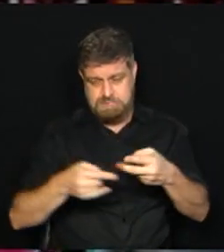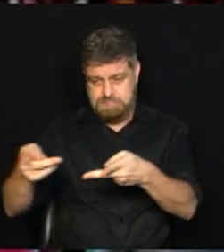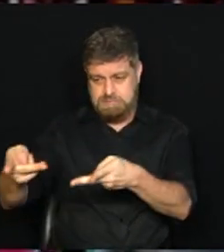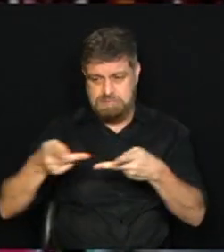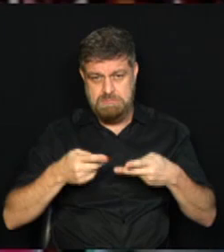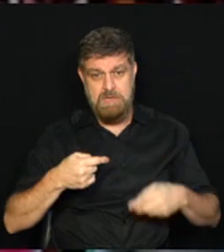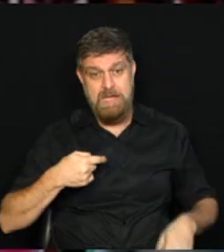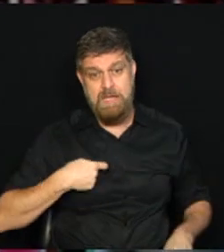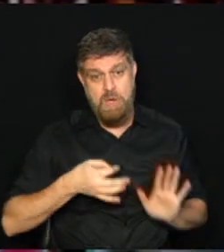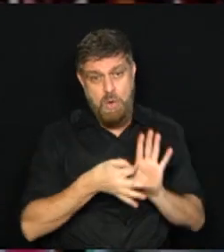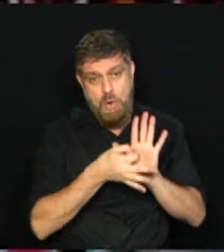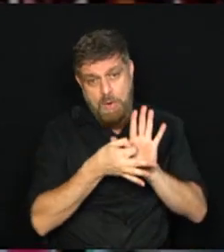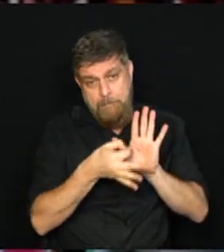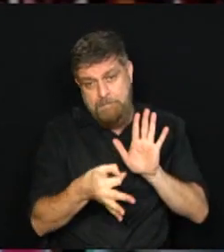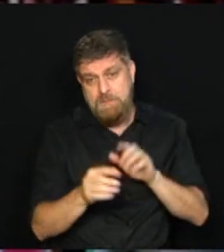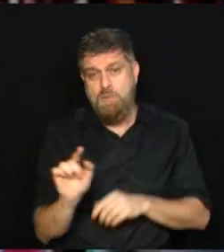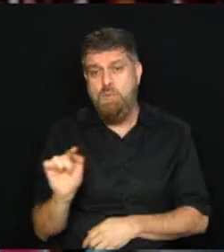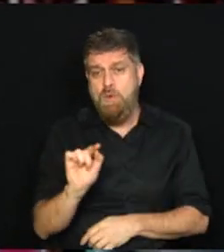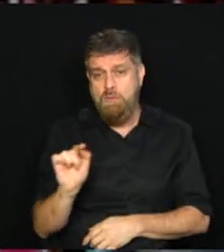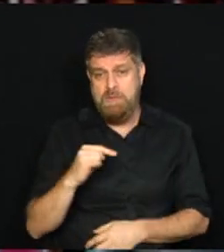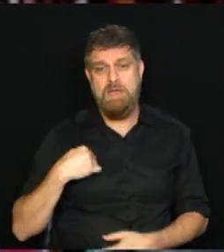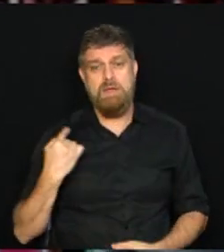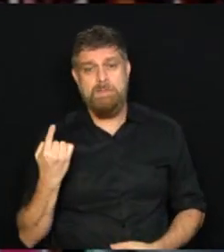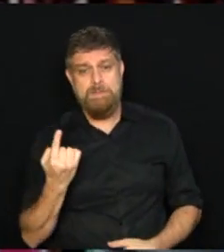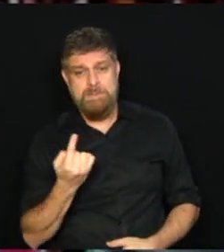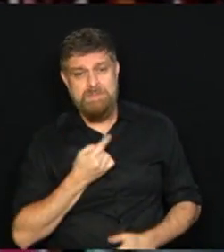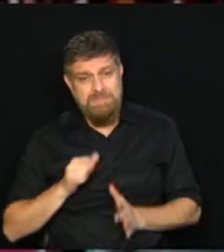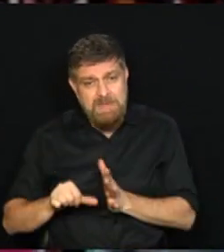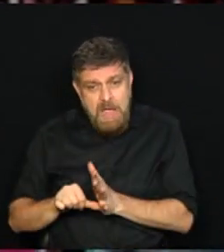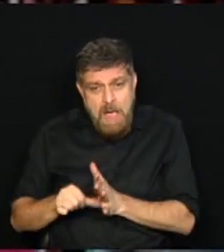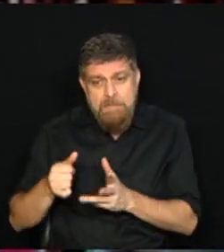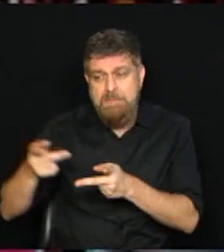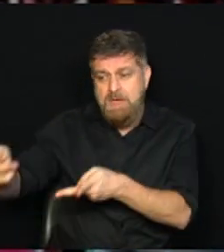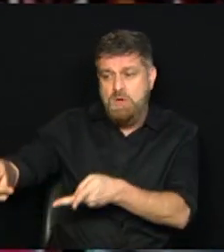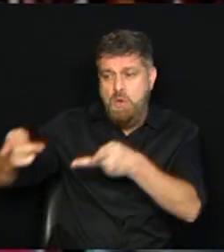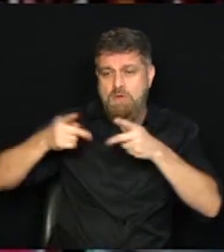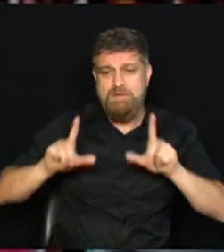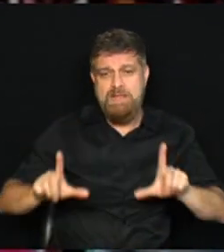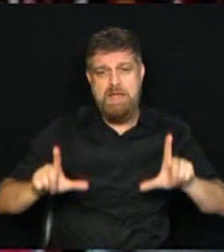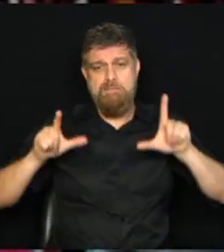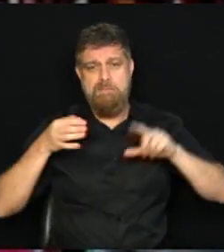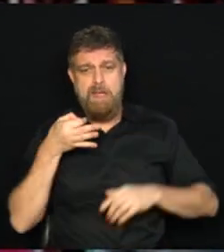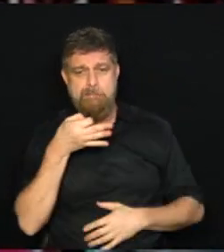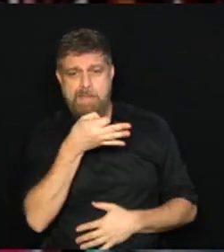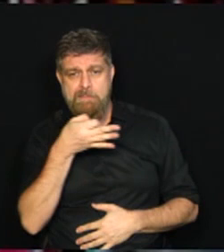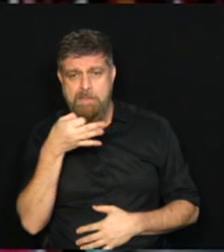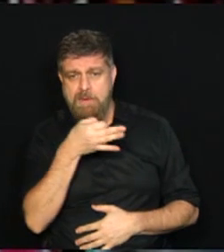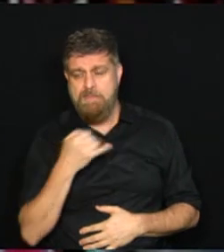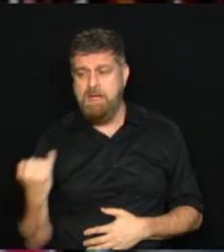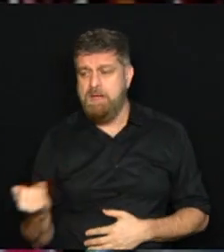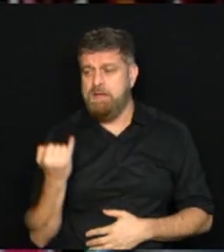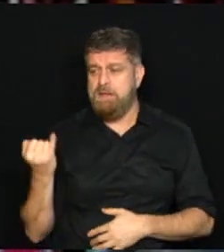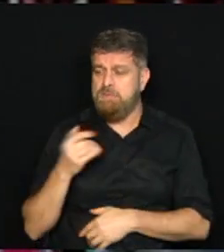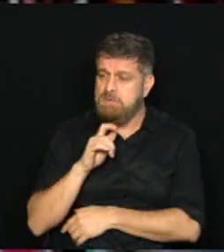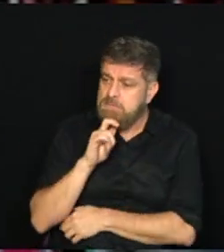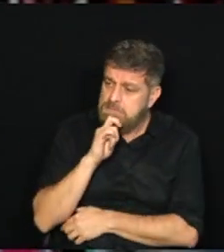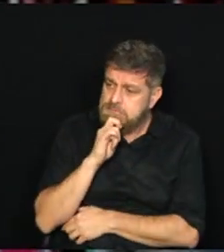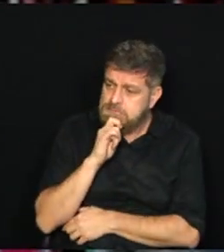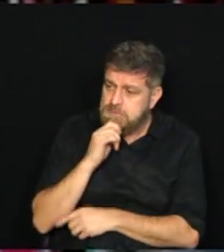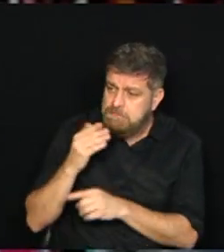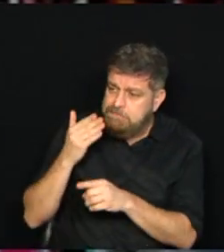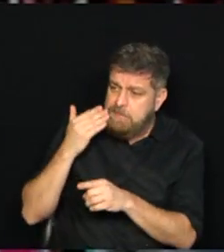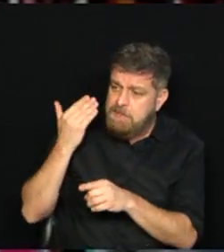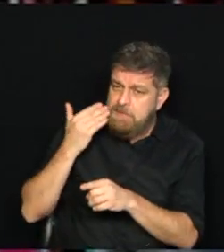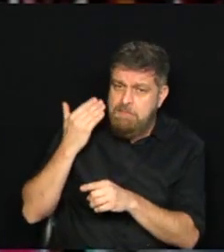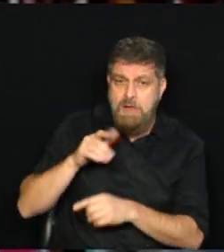ia sugerir, minha sugestão, Paula, é que a gente passe primeiro para os nossos convidados. Eu acho que é importante ouvir aí, são